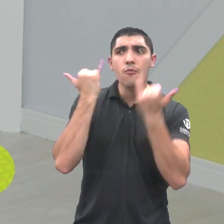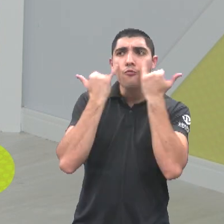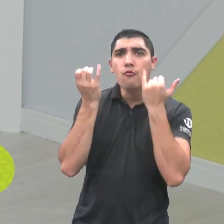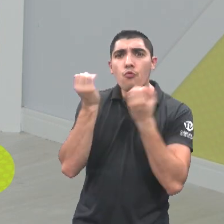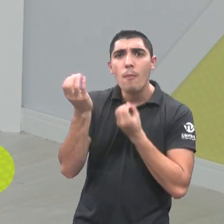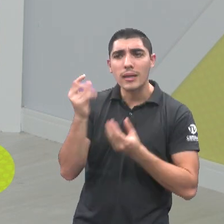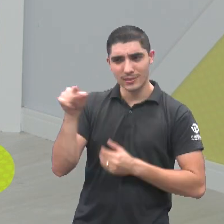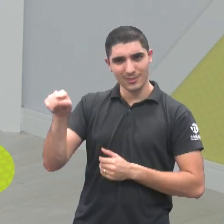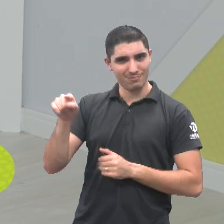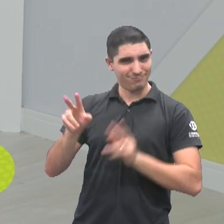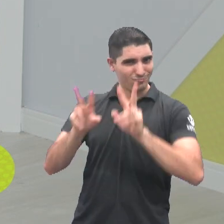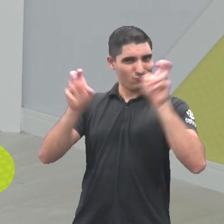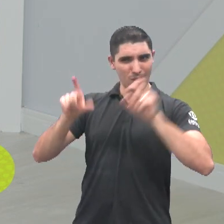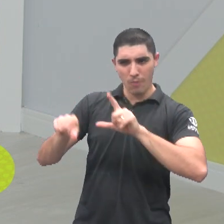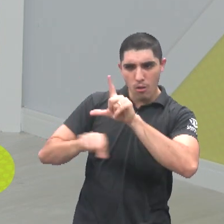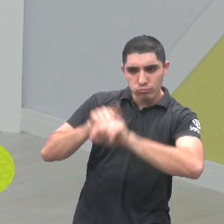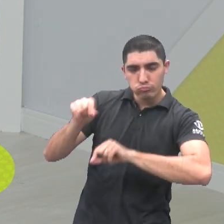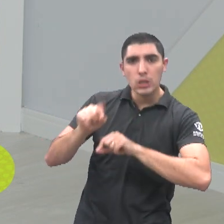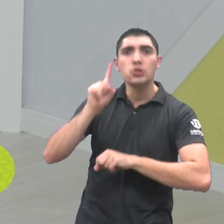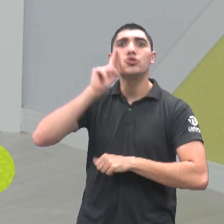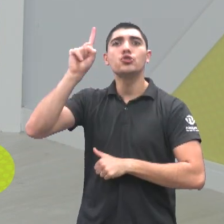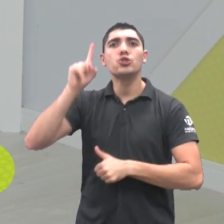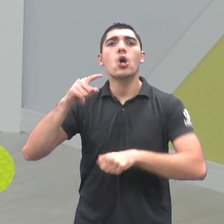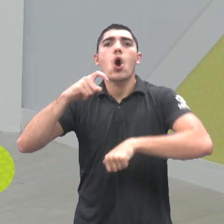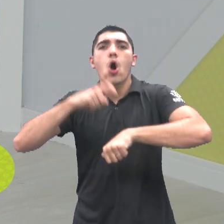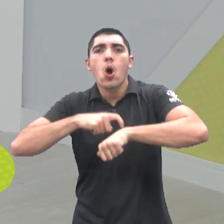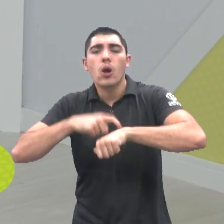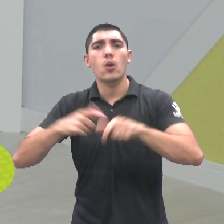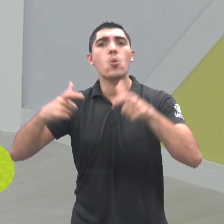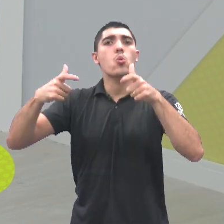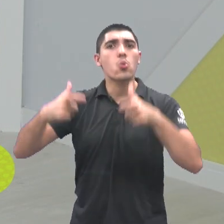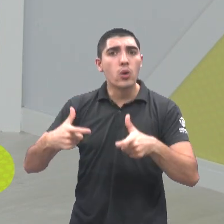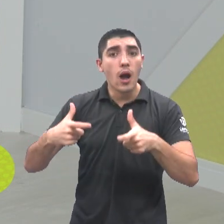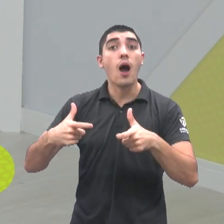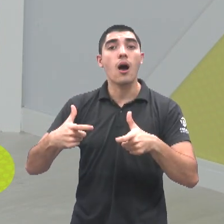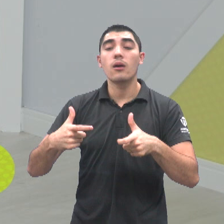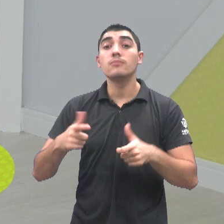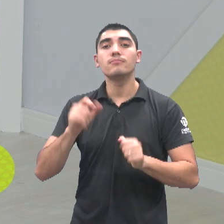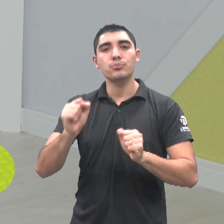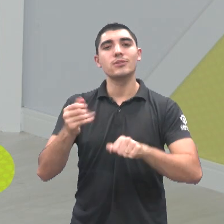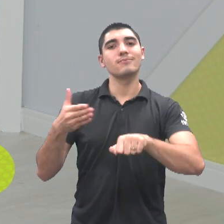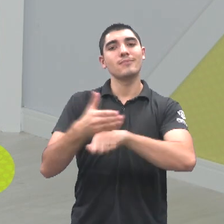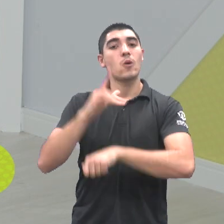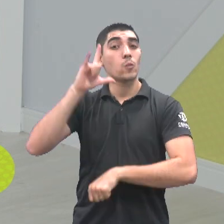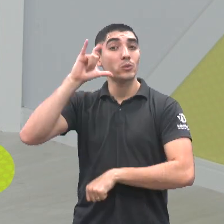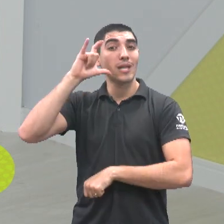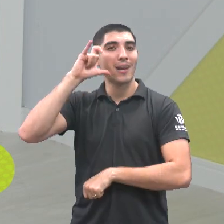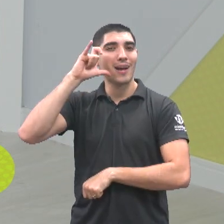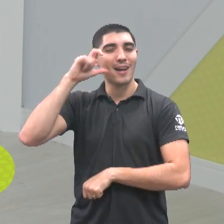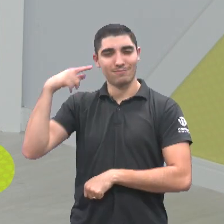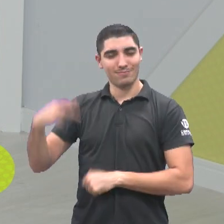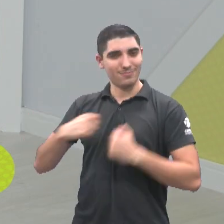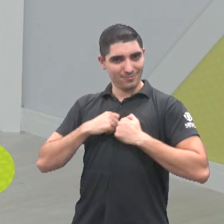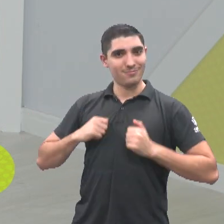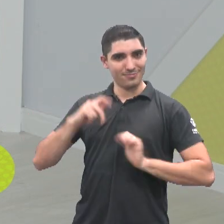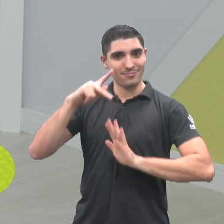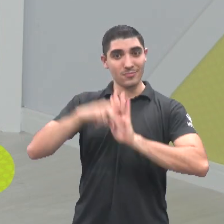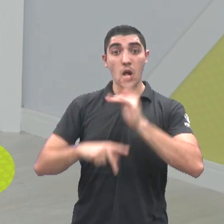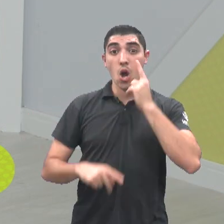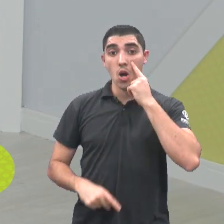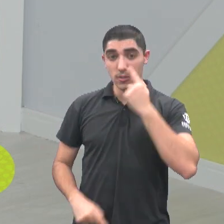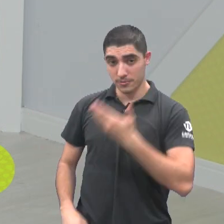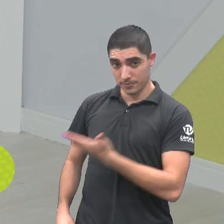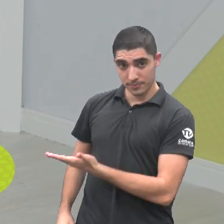Atleta Cidadão, datas, horários e locais de cada modalidade, acesse o Instagram do Atleta Cidadão, que é o Atleta Cidadão,